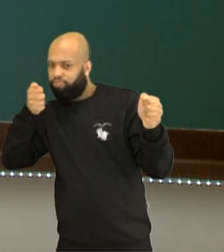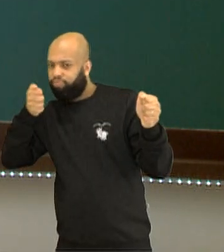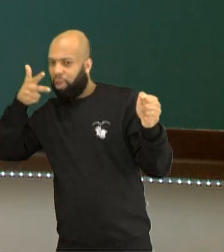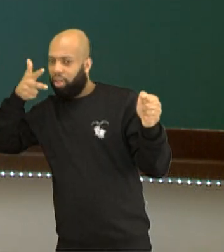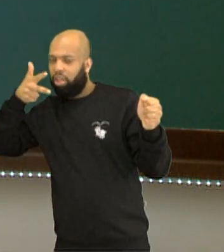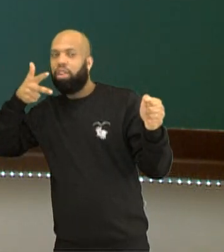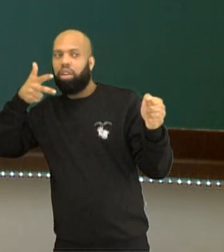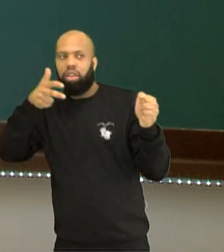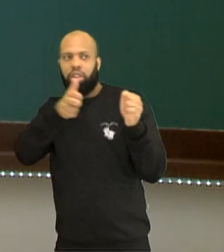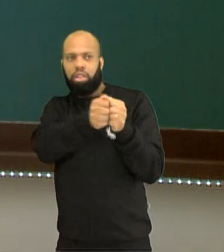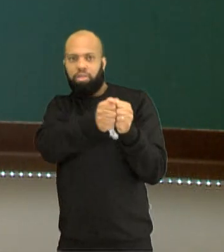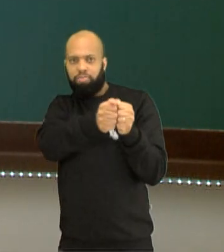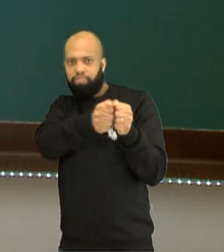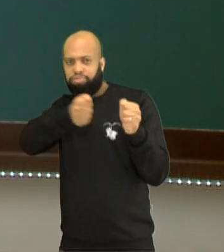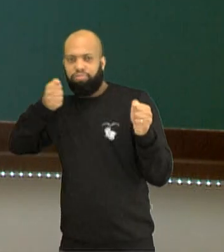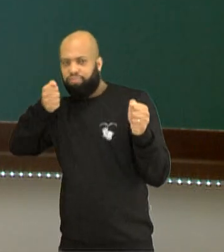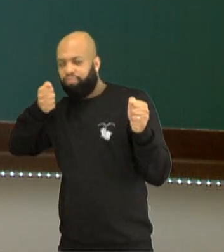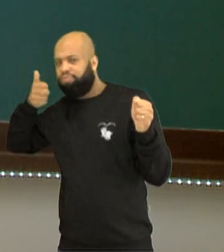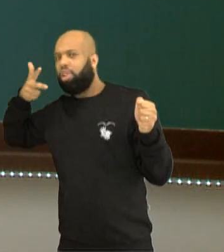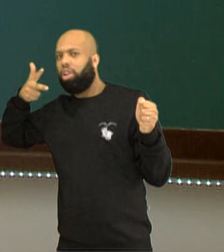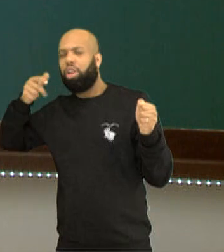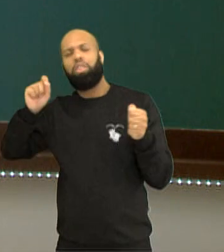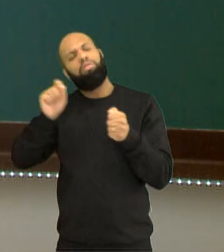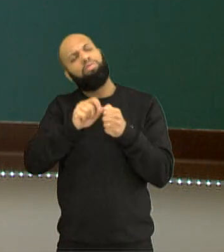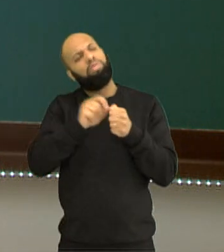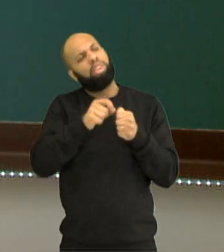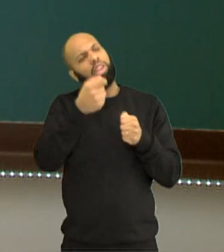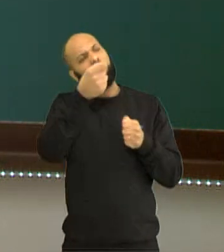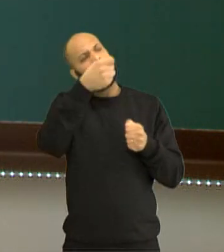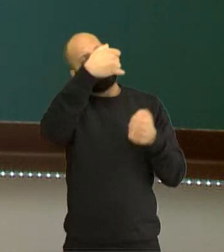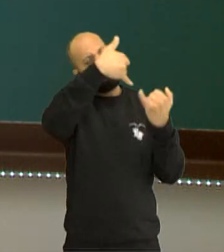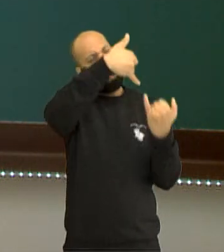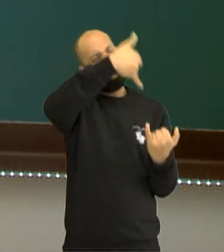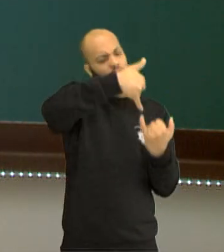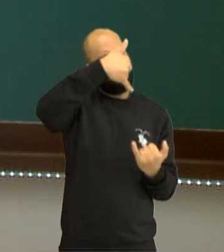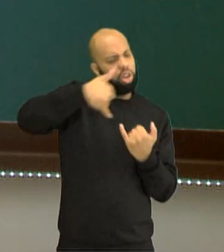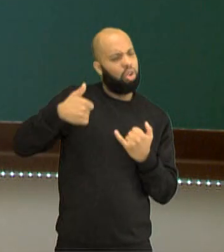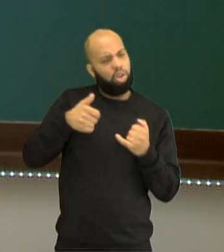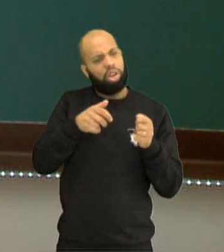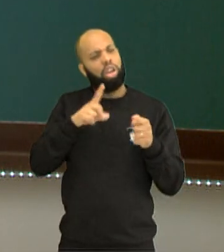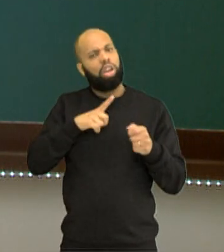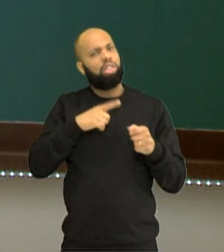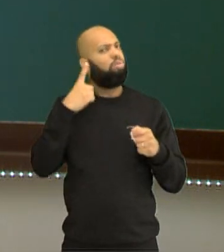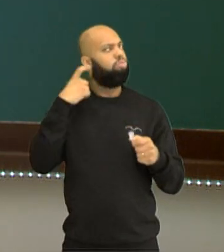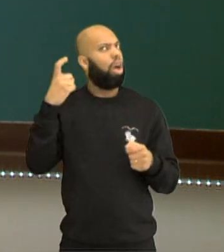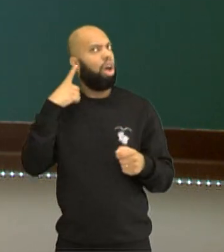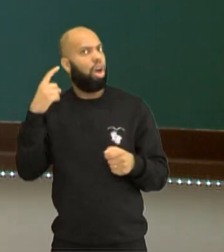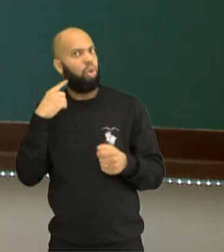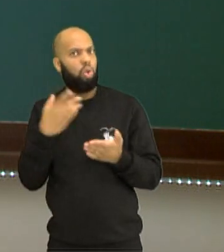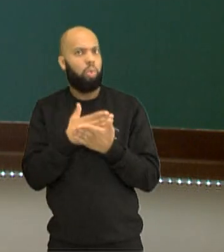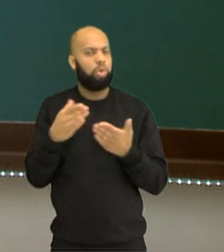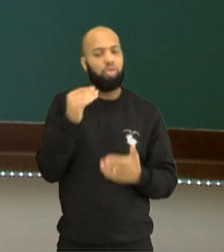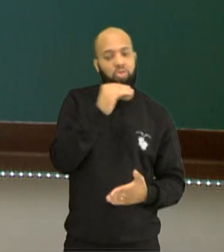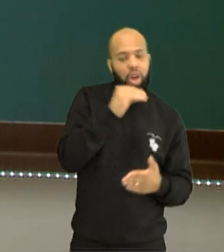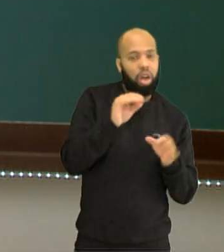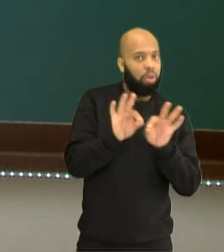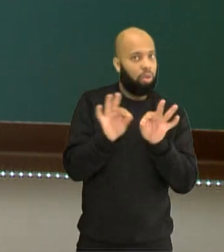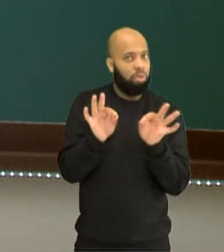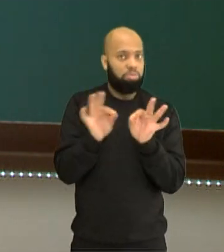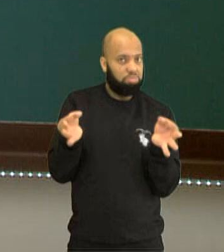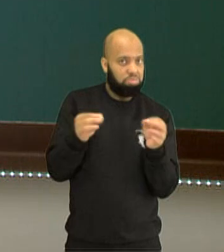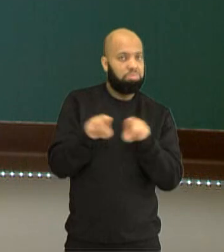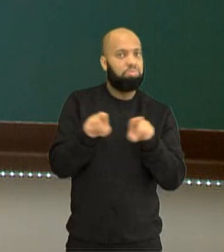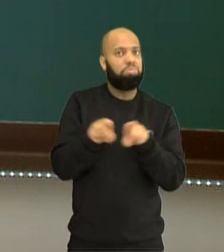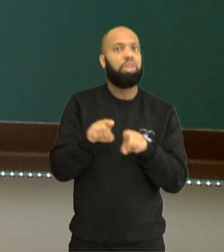decidiu fazer várias outras cordas esticadas para fazer os barulhos. Então ela teve um som mais agudo e um som mais grave. Aí surgem as primeiras harpas. E